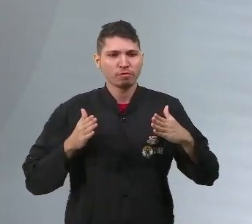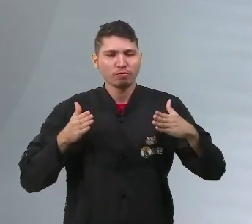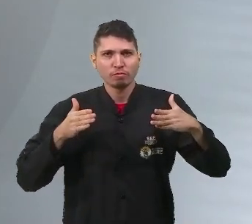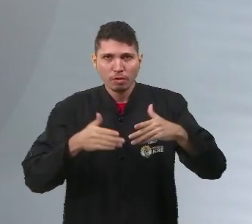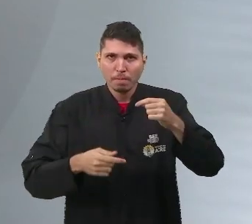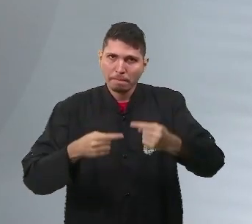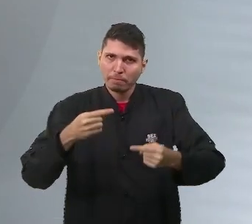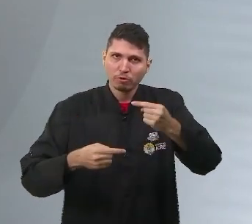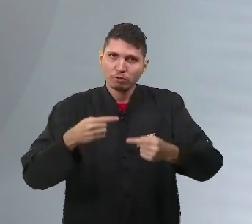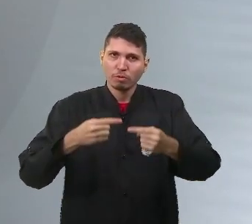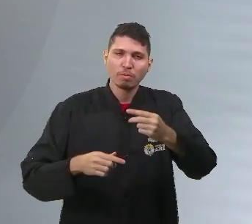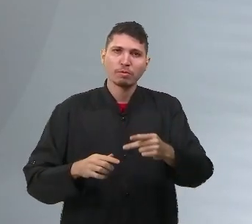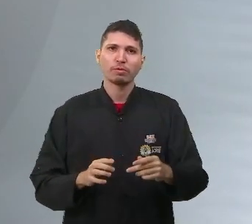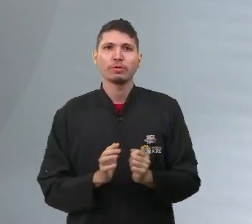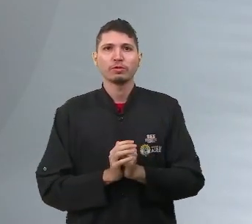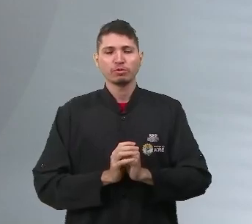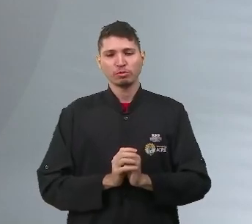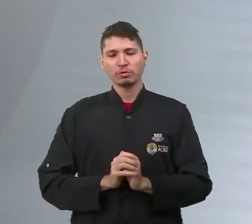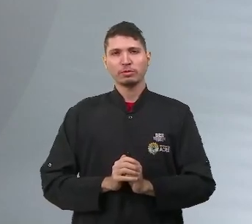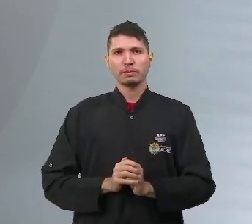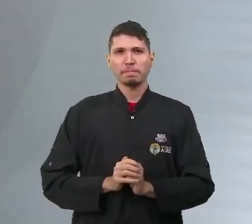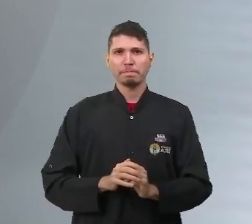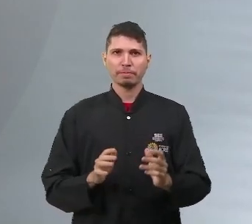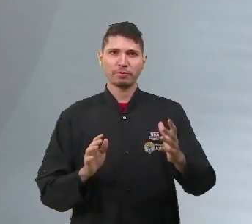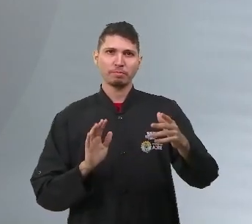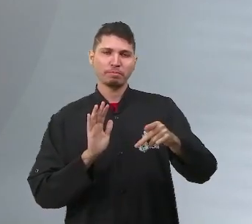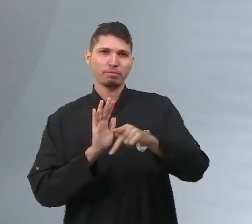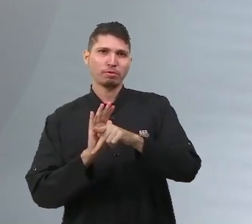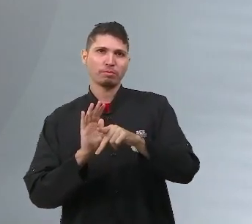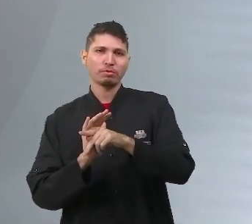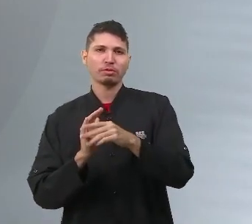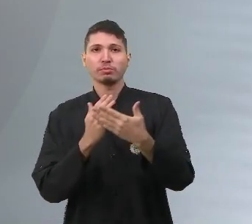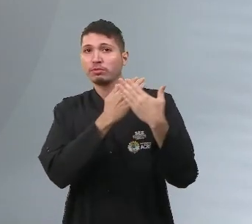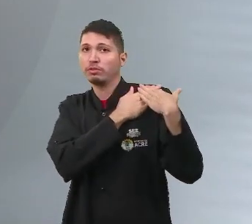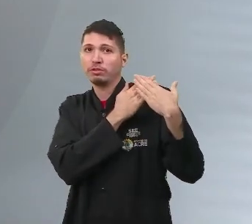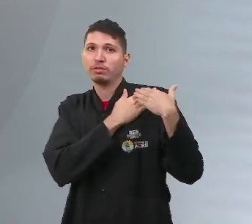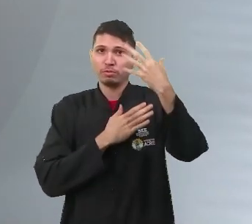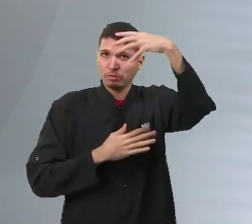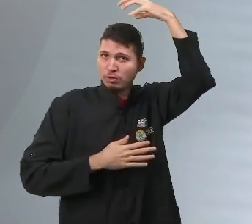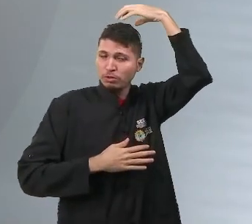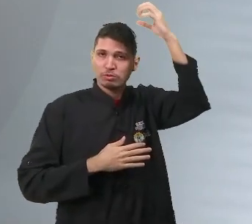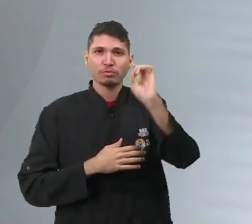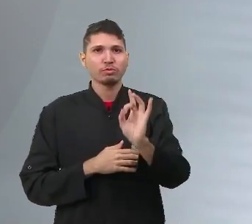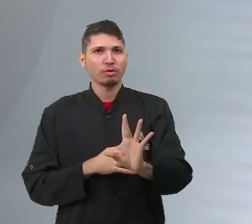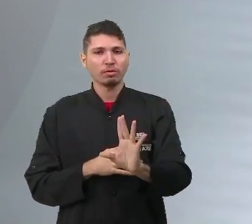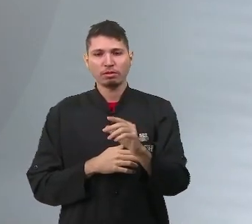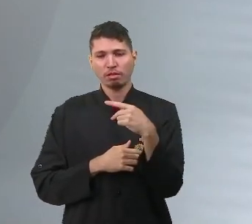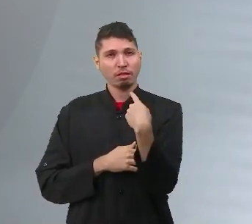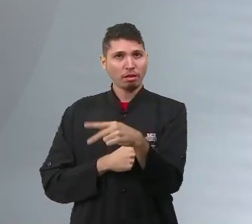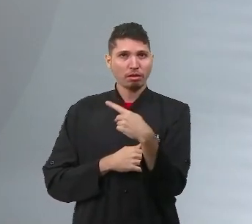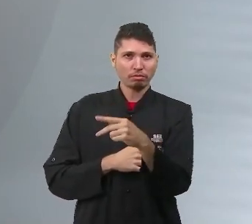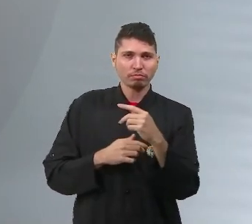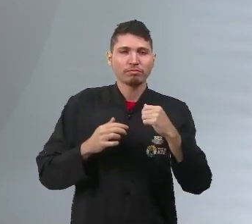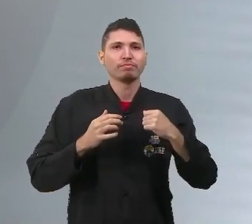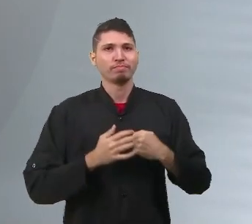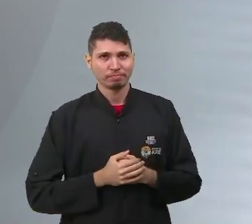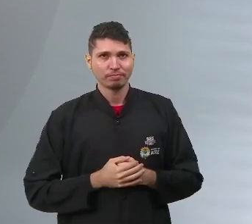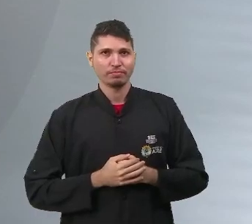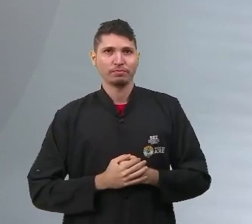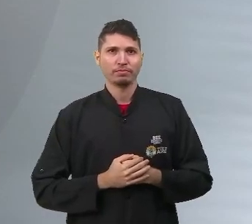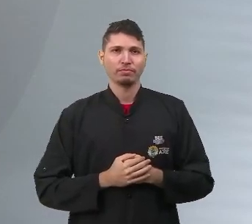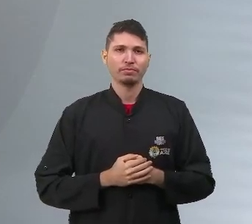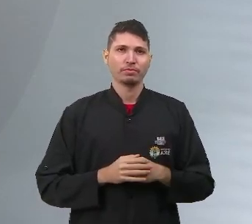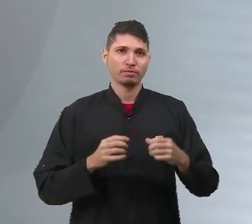política nas mãos desse rei. E assim como tudo estava sobre a ordem desses reis, a economia também estava.